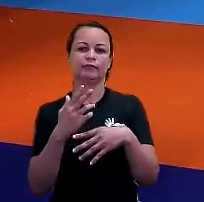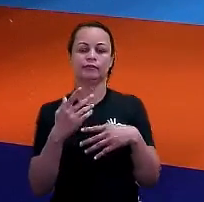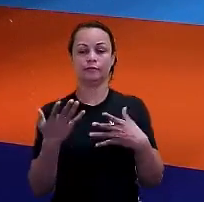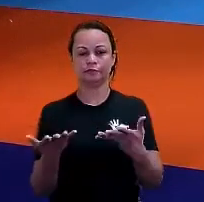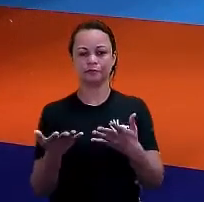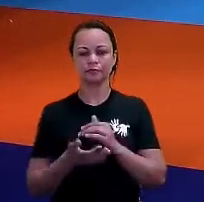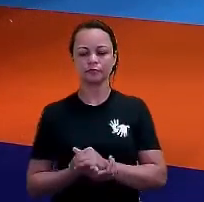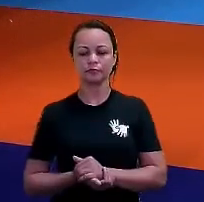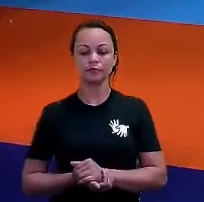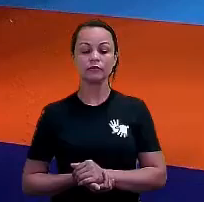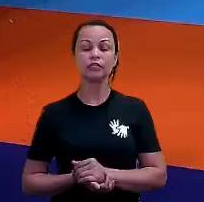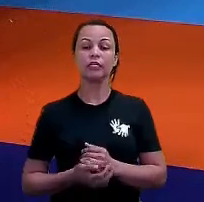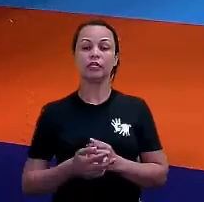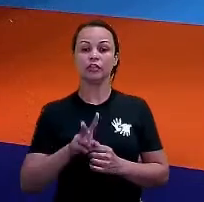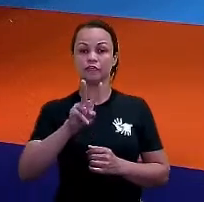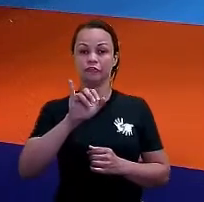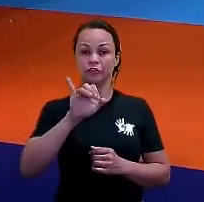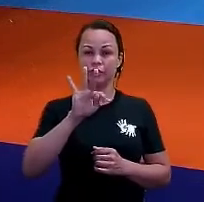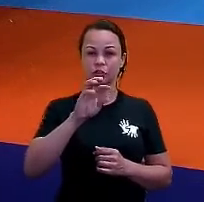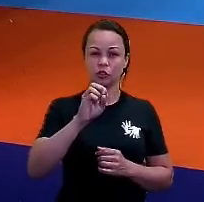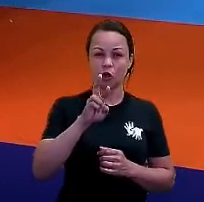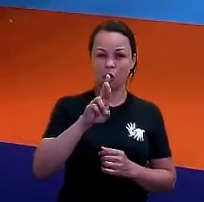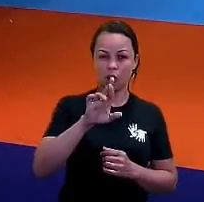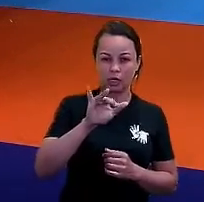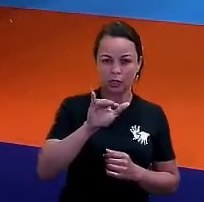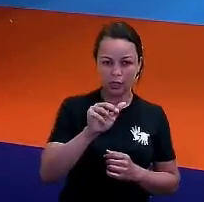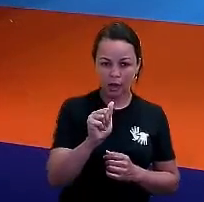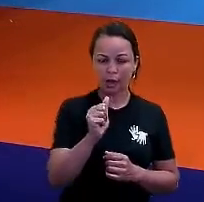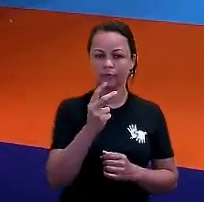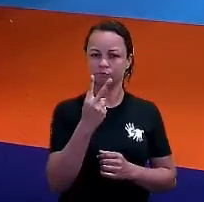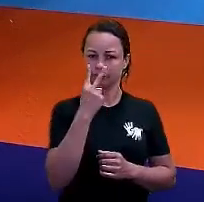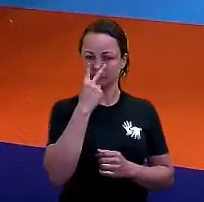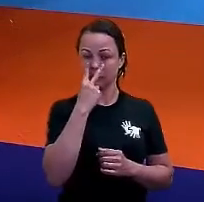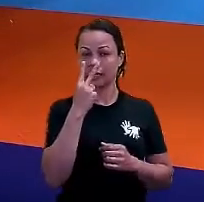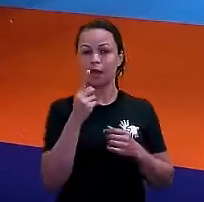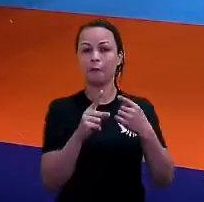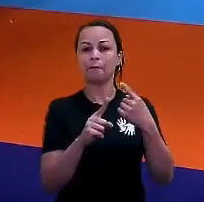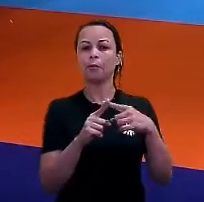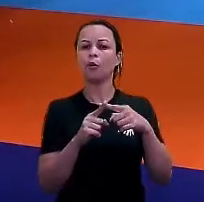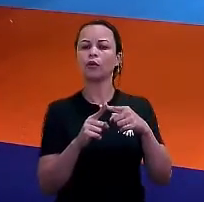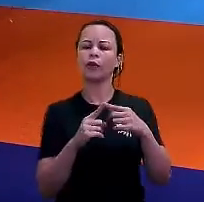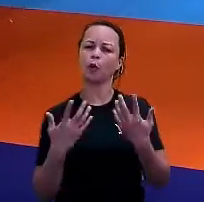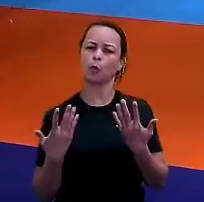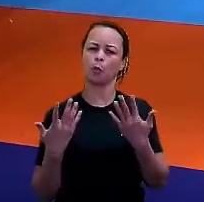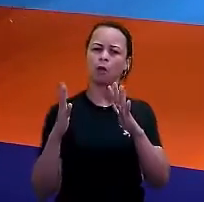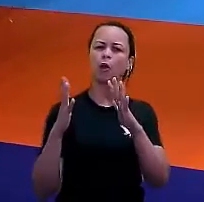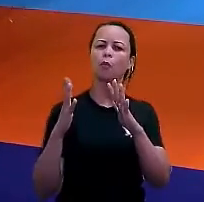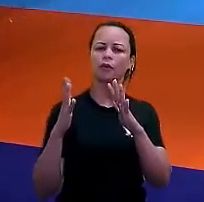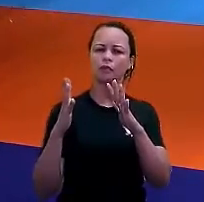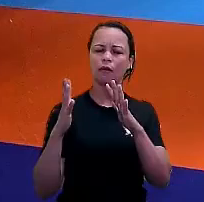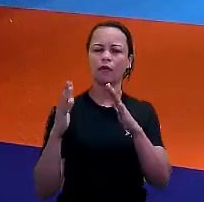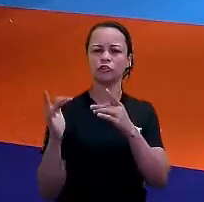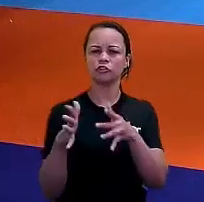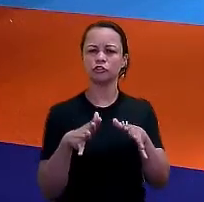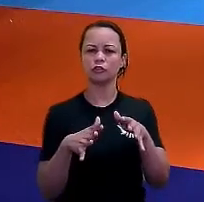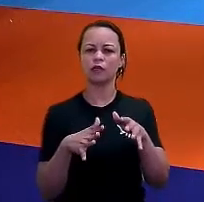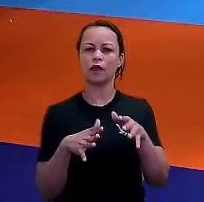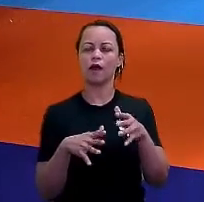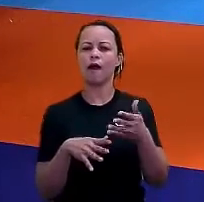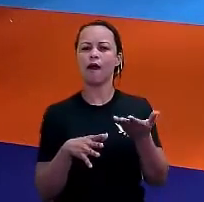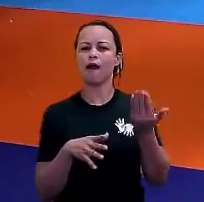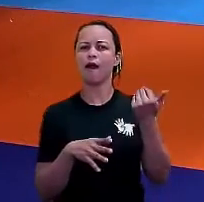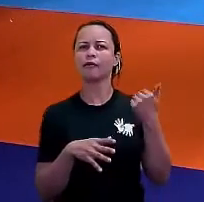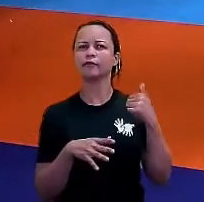Vitória passa a fazer parte do nome da cidade porque é uma homenagem àquela